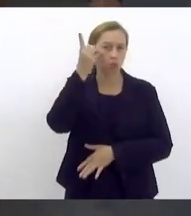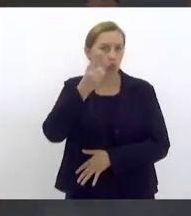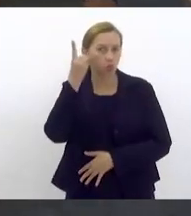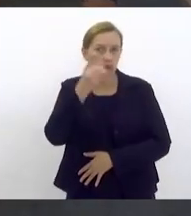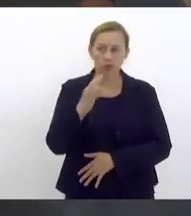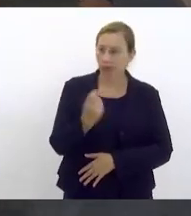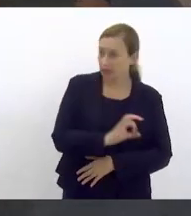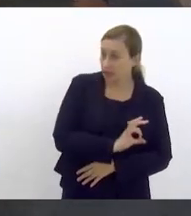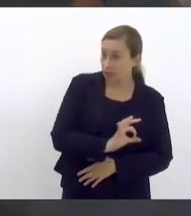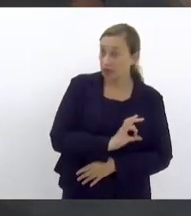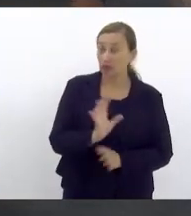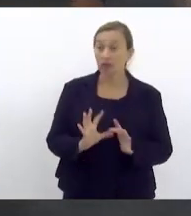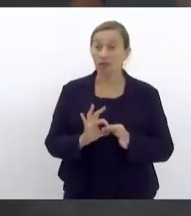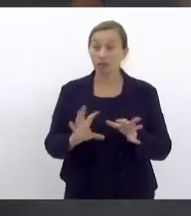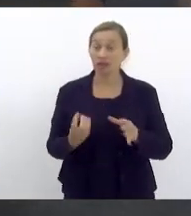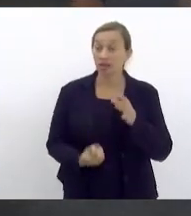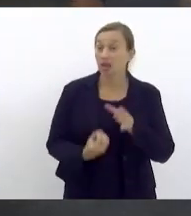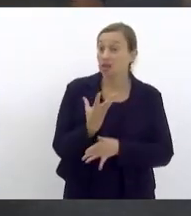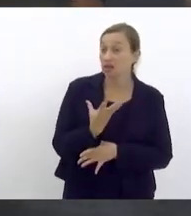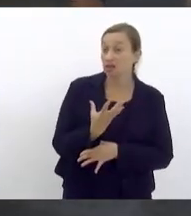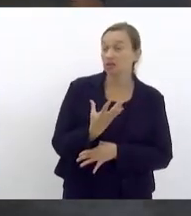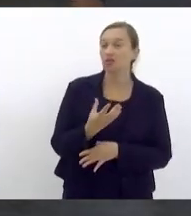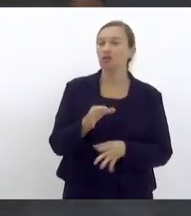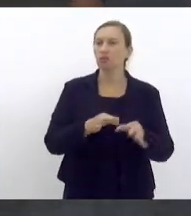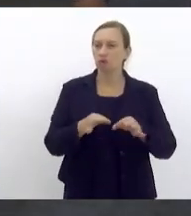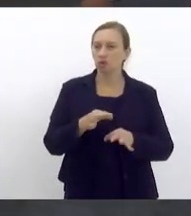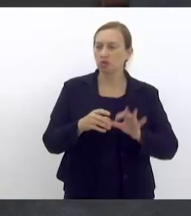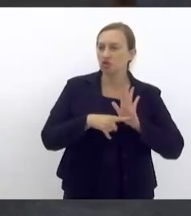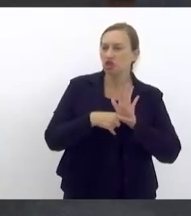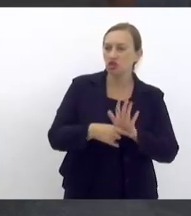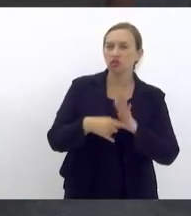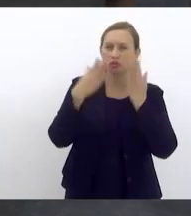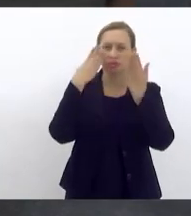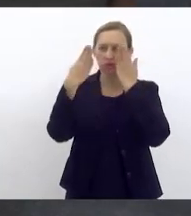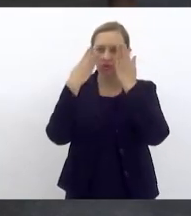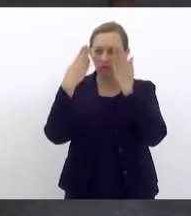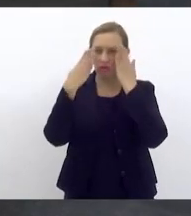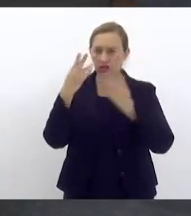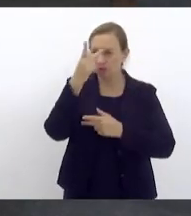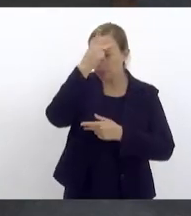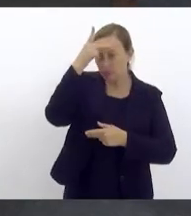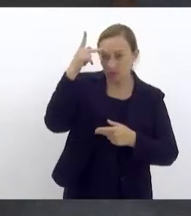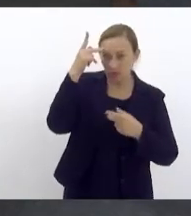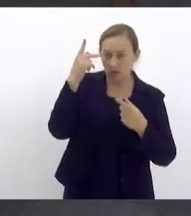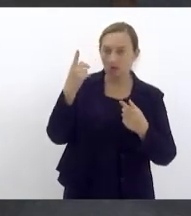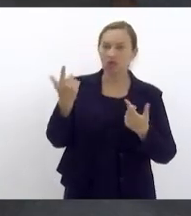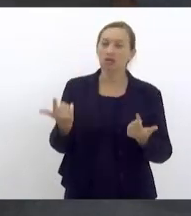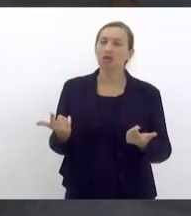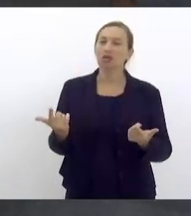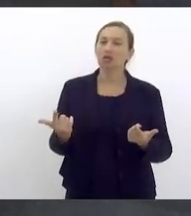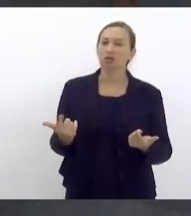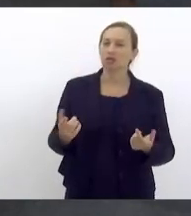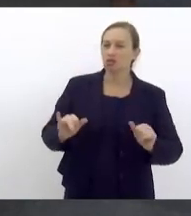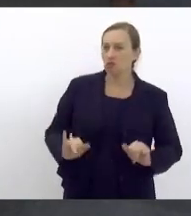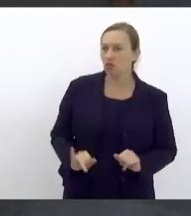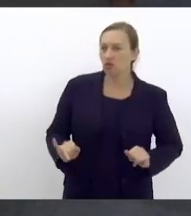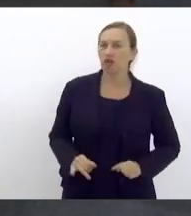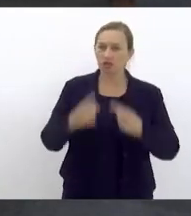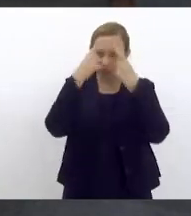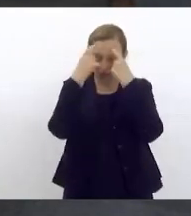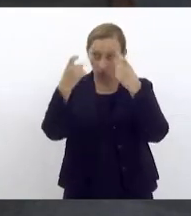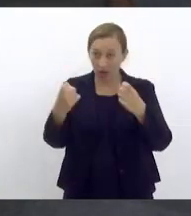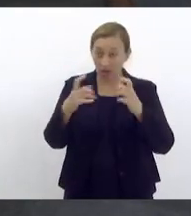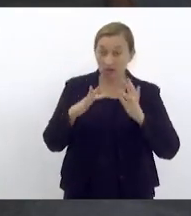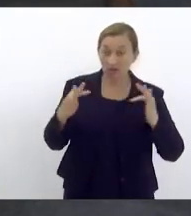Marta Rocha que autoriza a criação desse programa de atendimento psicológico de vítimas agressores e família em ciclos de